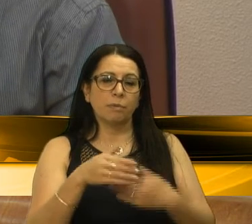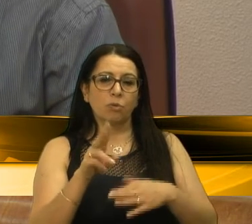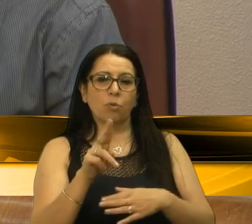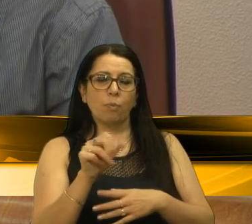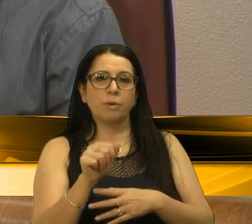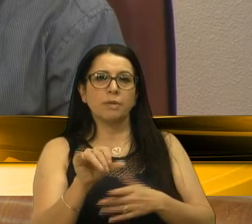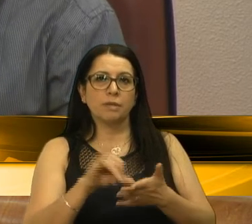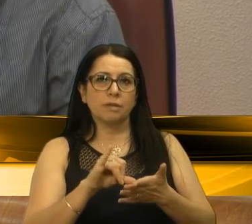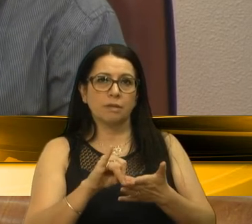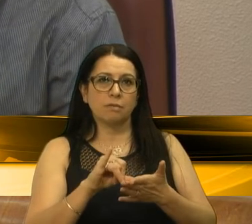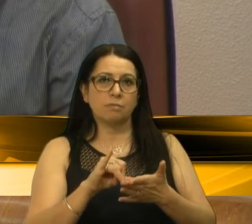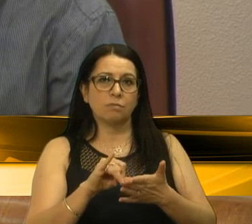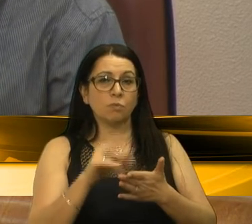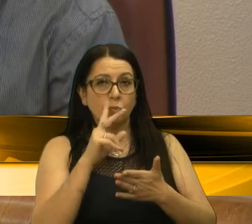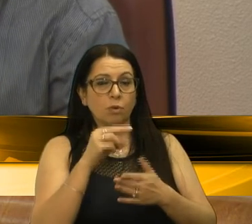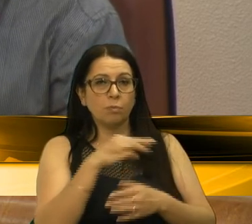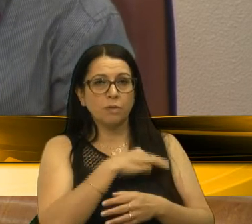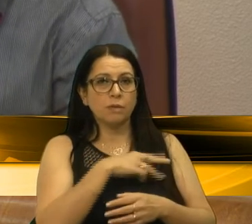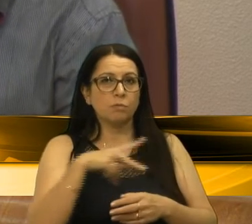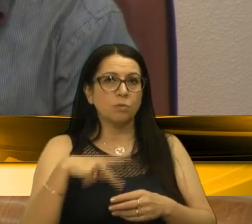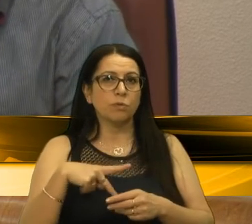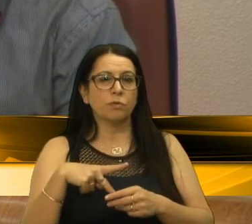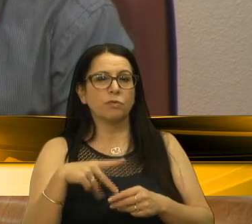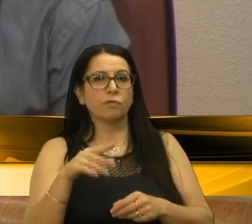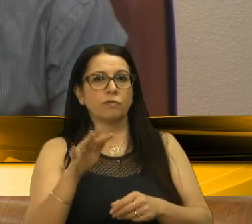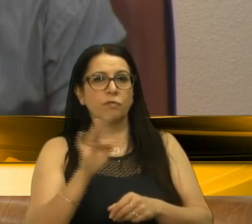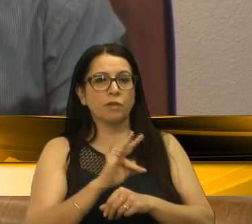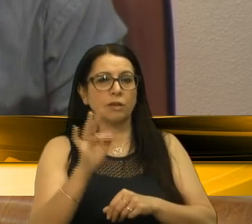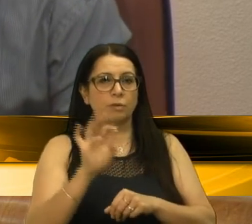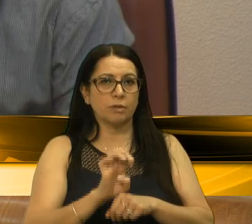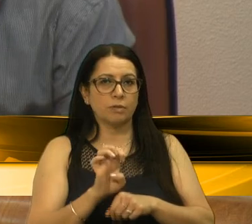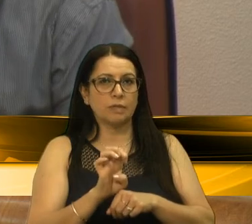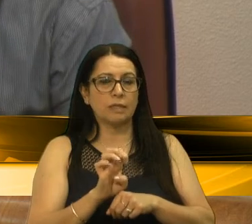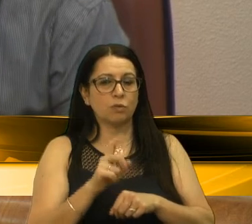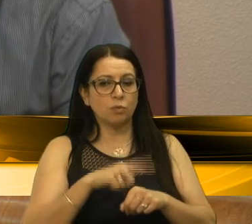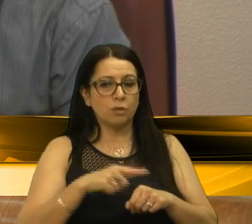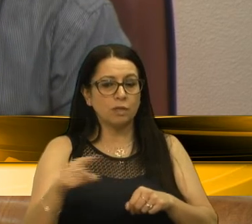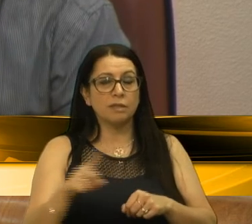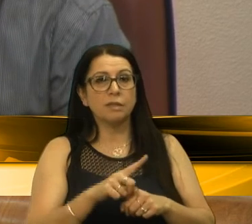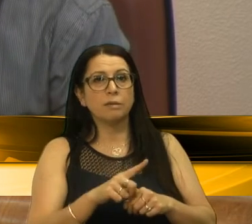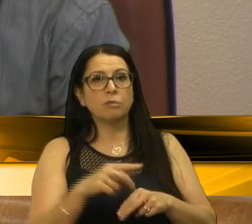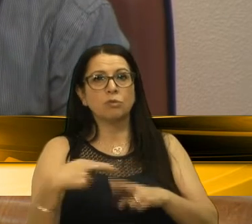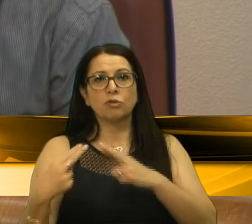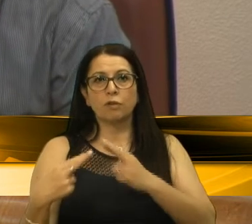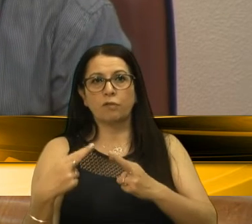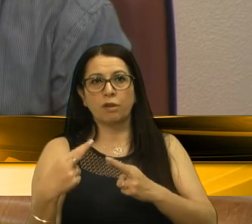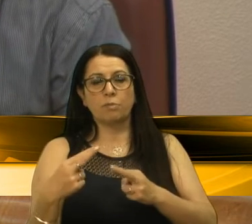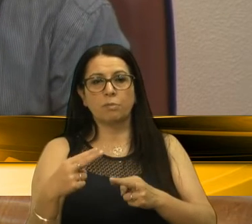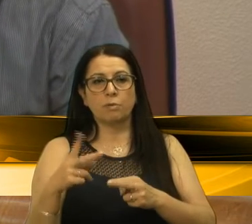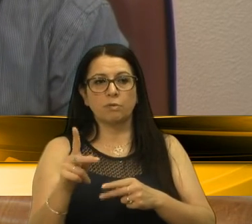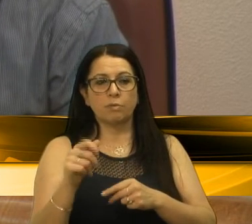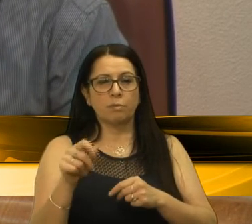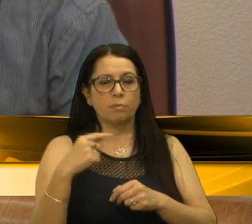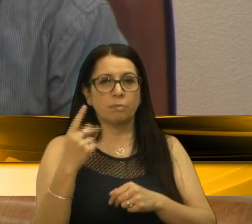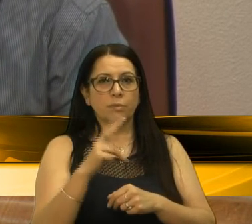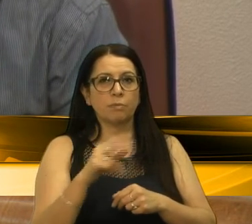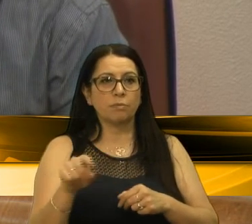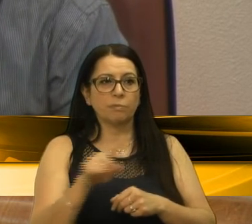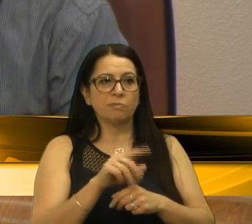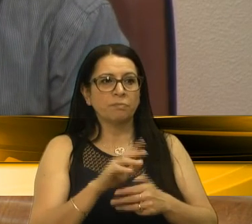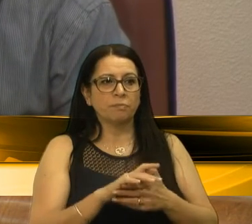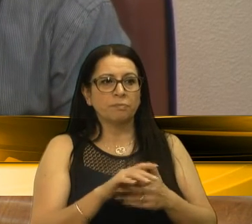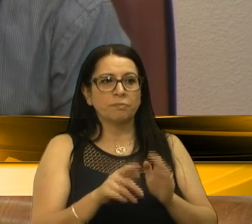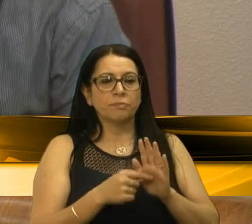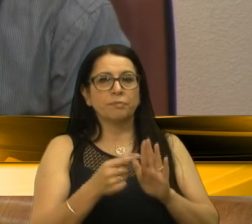Sul. Nós firmamos um TAC com o Ministério Público Estadual e Federal, nos comprometendo que, no período de reforma do postão, para que nós pudéssemos abrir uma UPA Central nível 3 em Caxias do